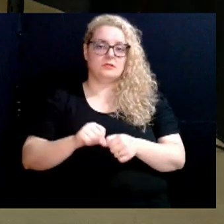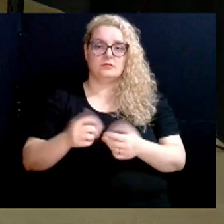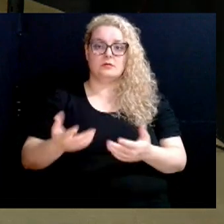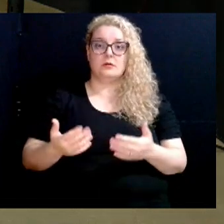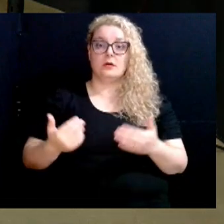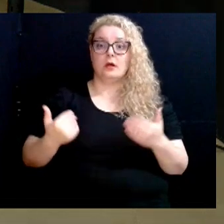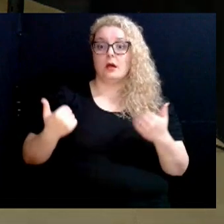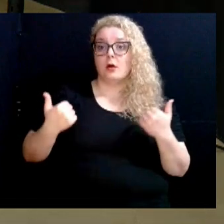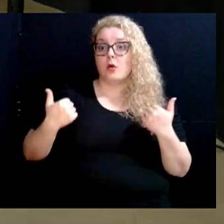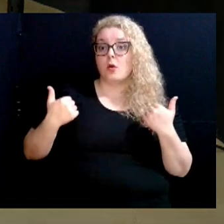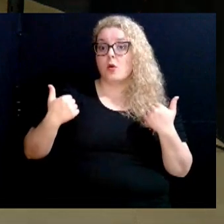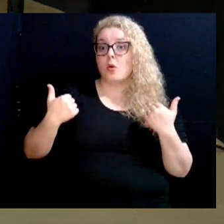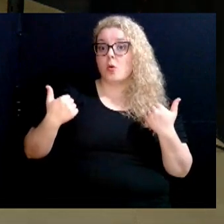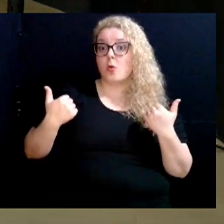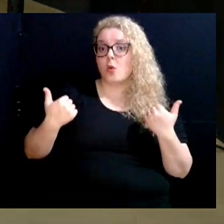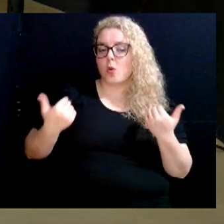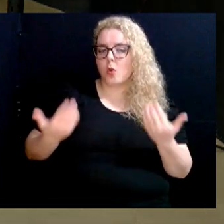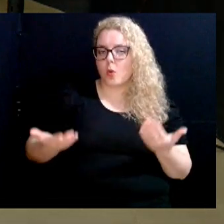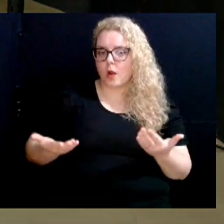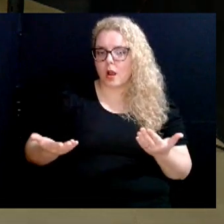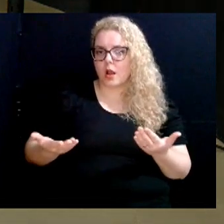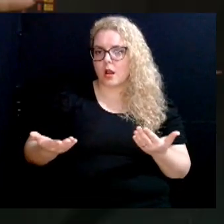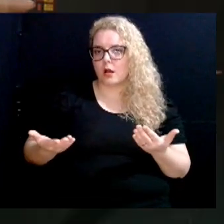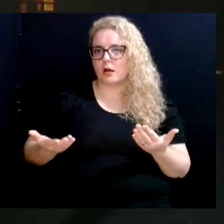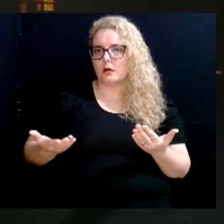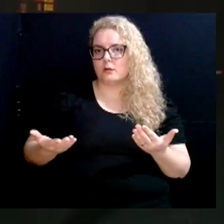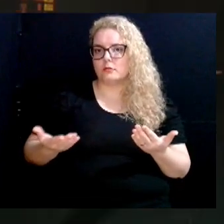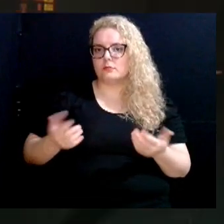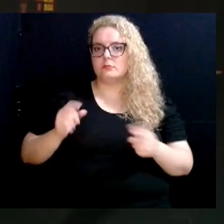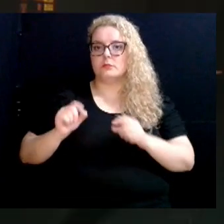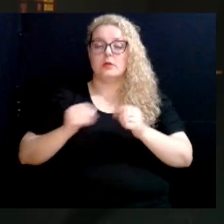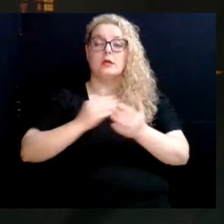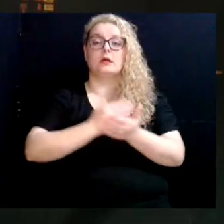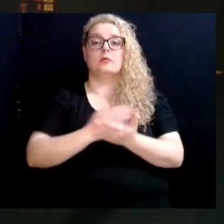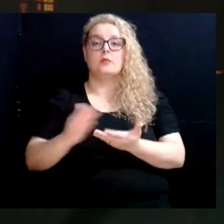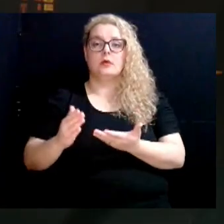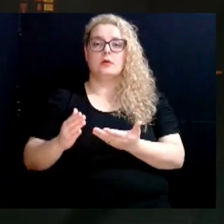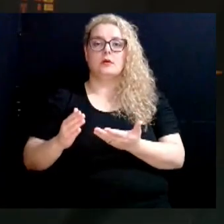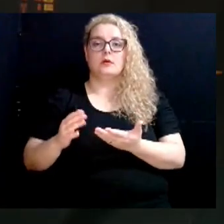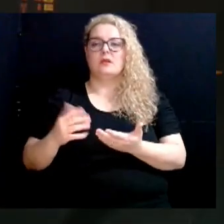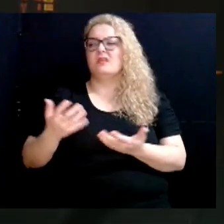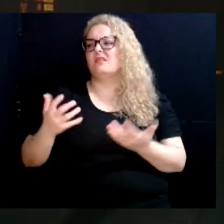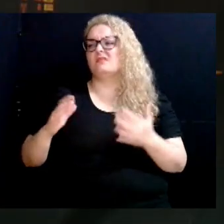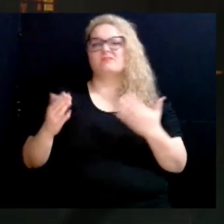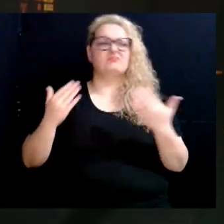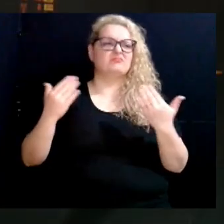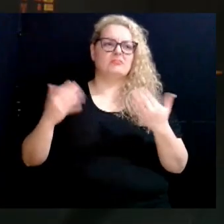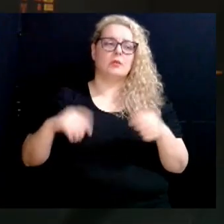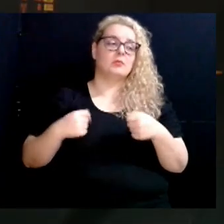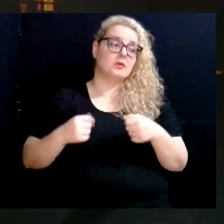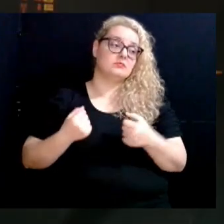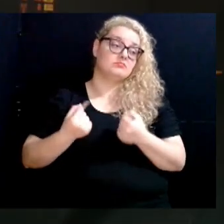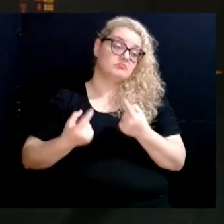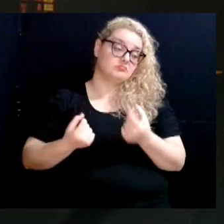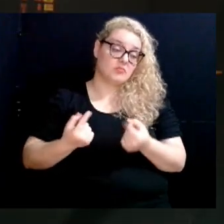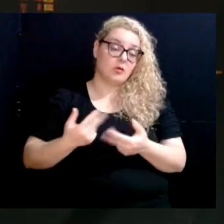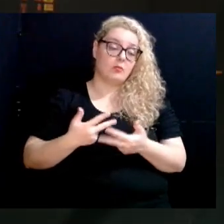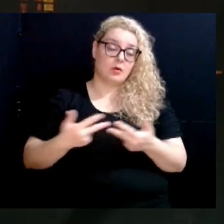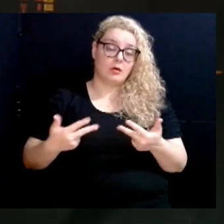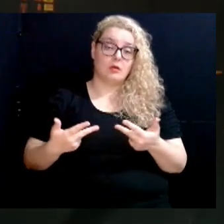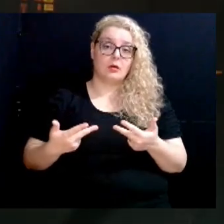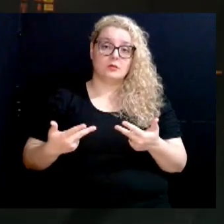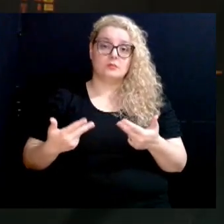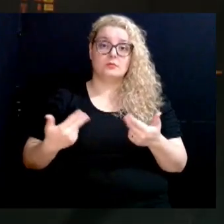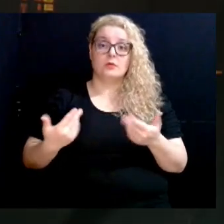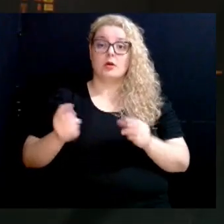é para quem está começando? Eu não quero me comparar a ninguém, mas eu preciso começar de algum lugar. O